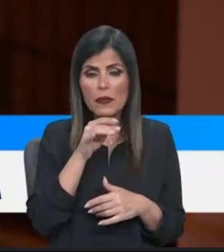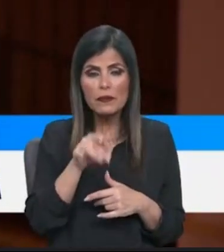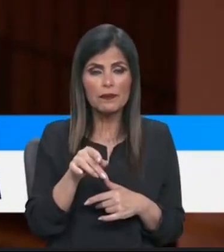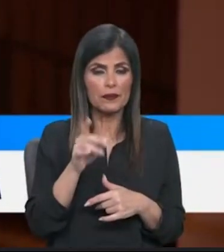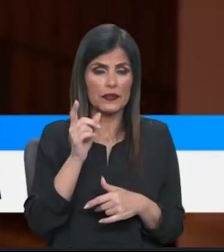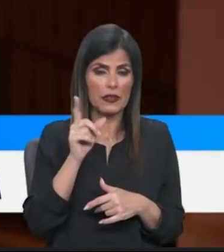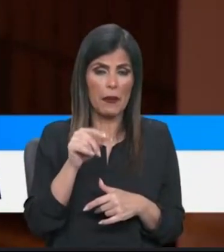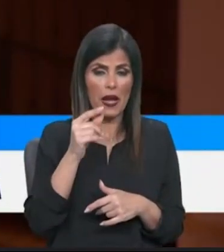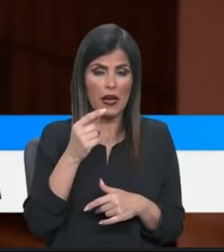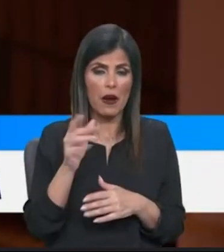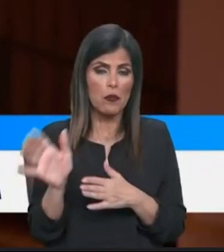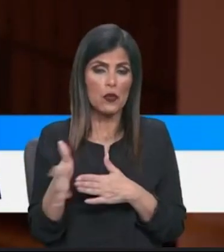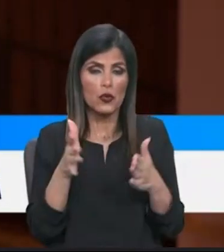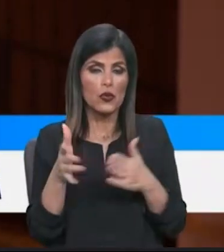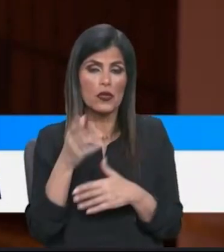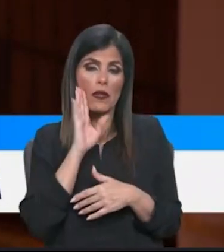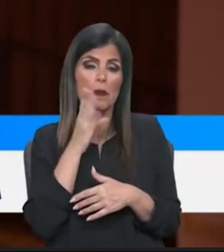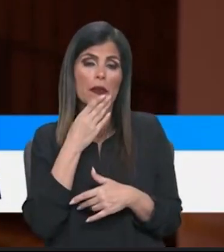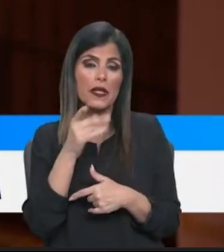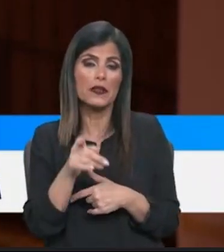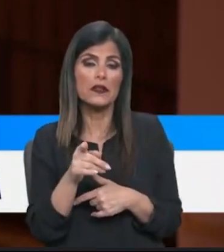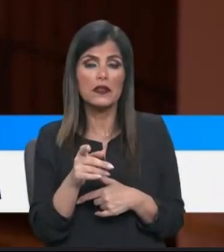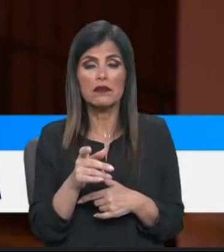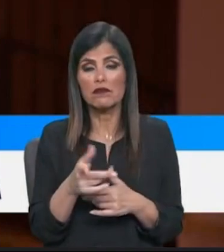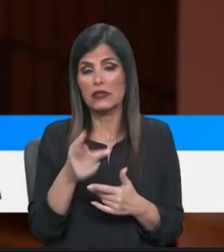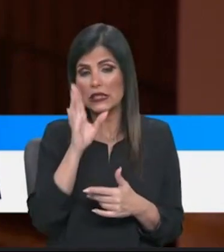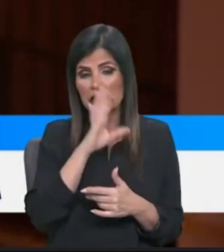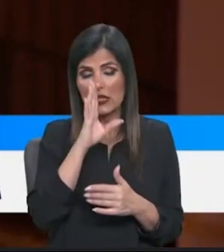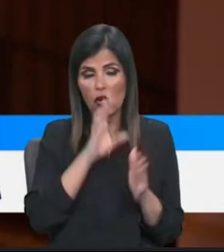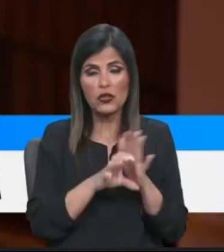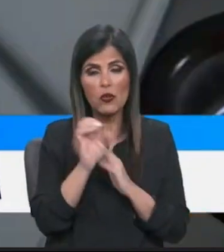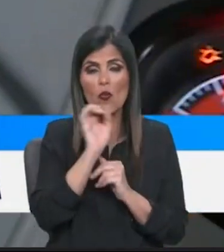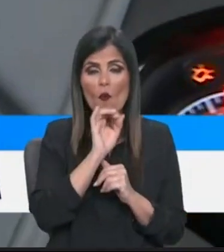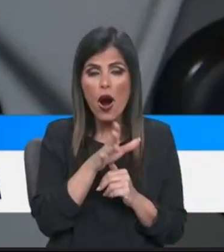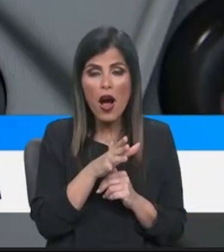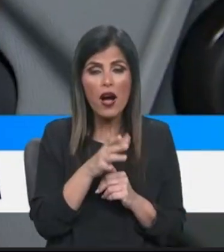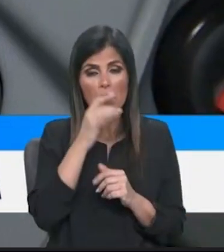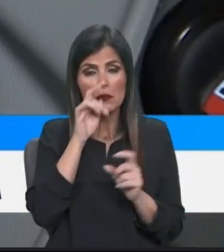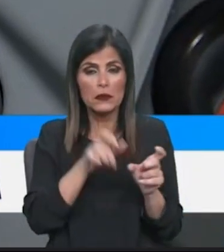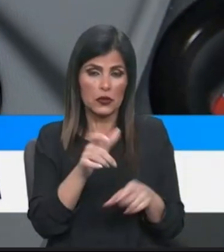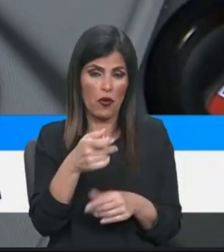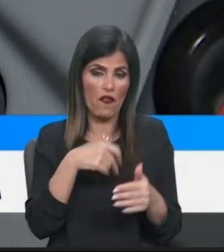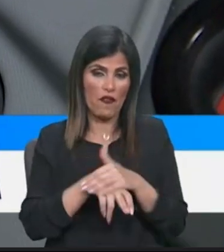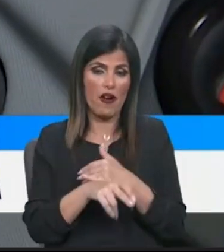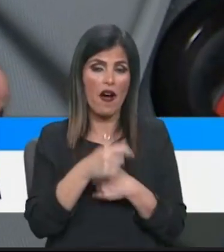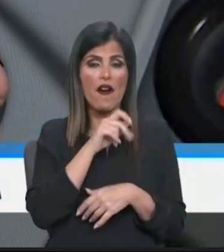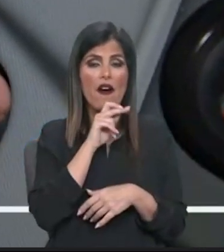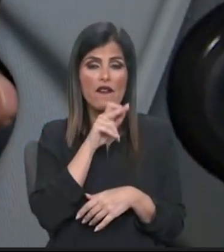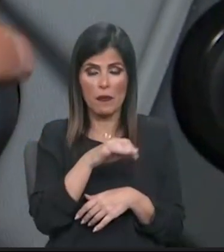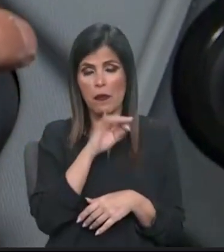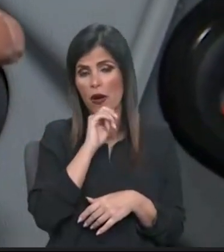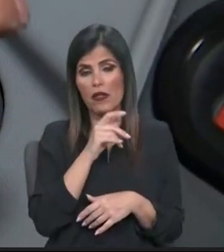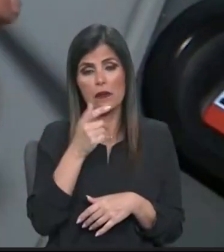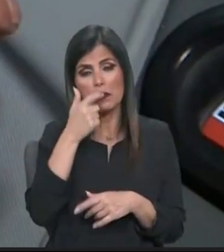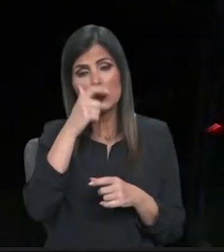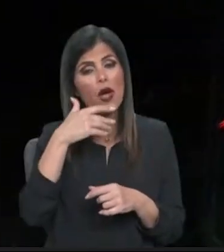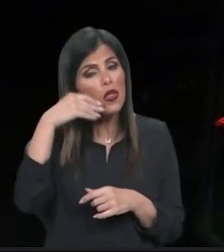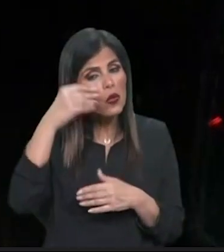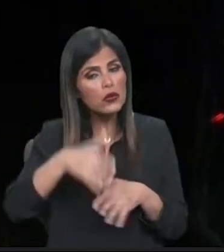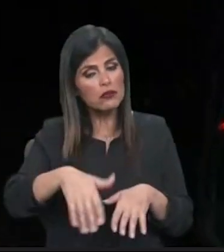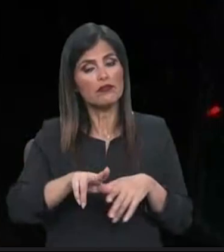e atendendo também à produção, à vulnerabilidade das próprias famílias no caso de terem acamados ou não. Portugal tem pouco mais de um ano para atingir a meta